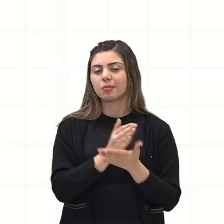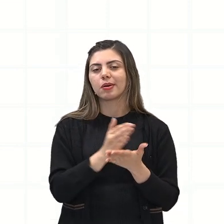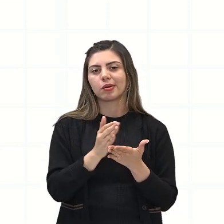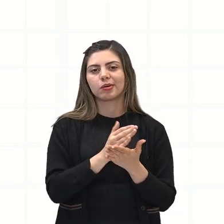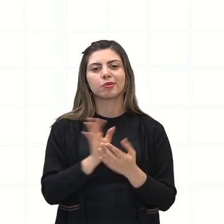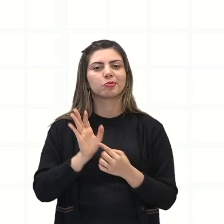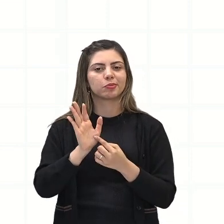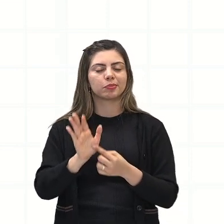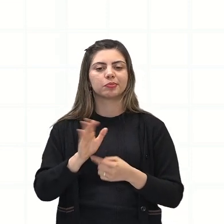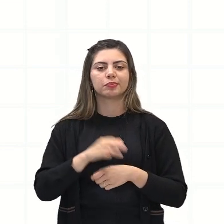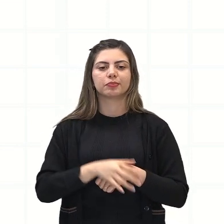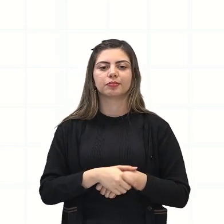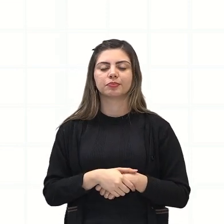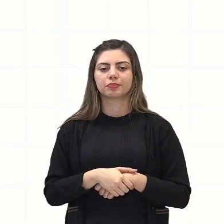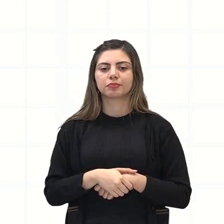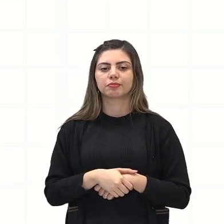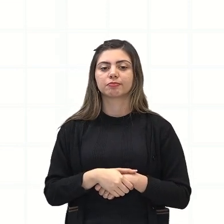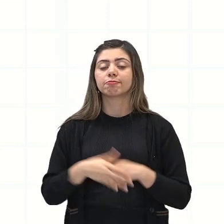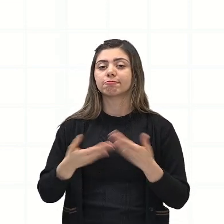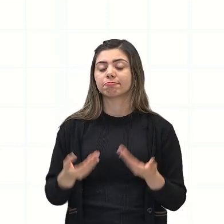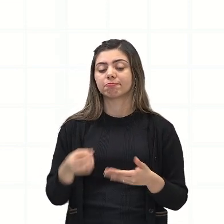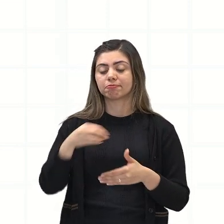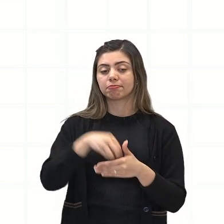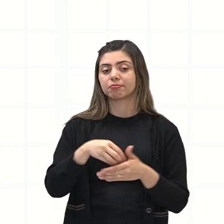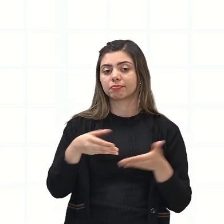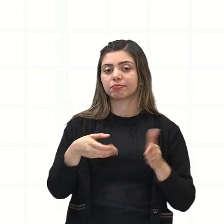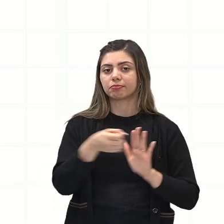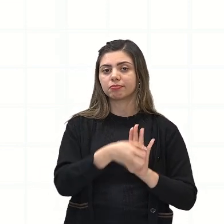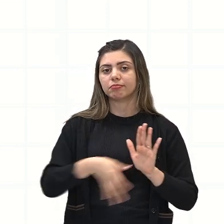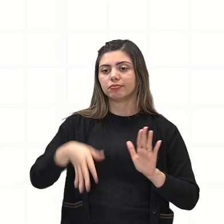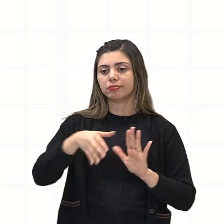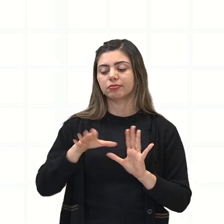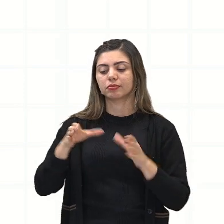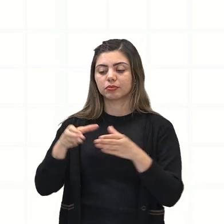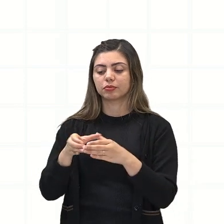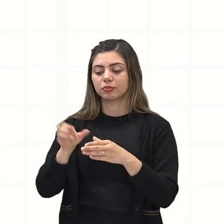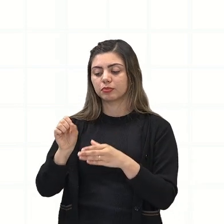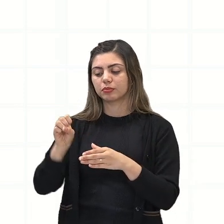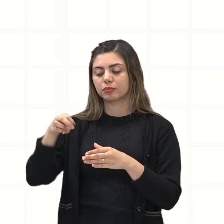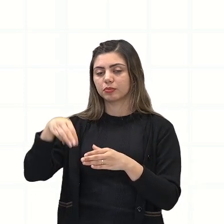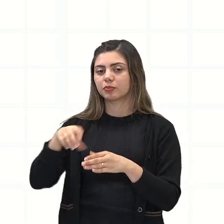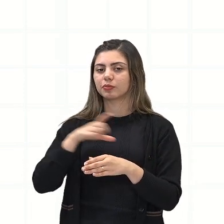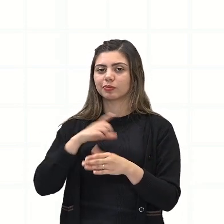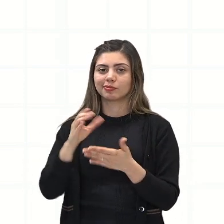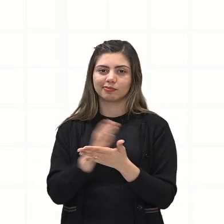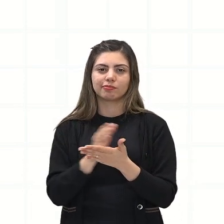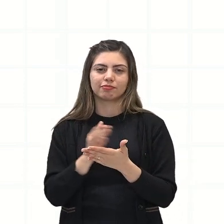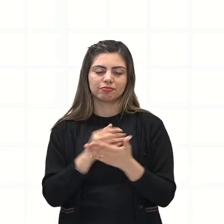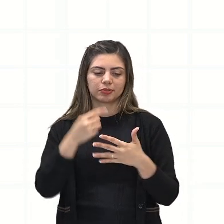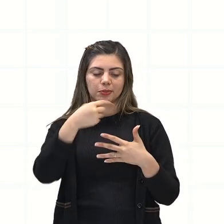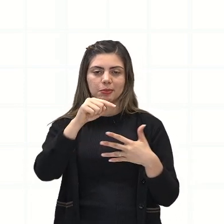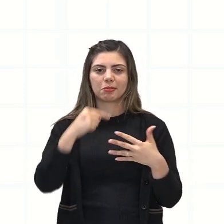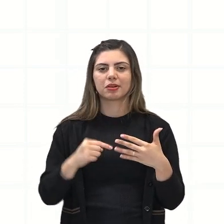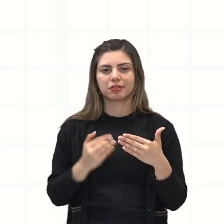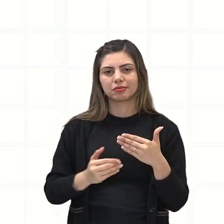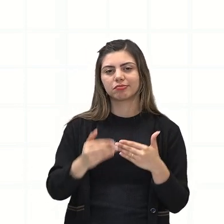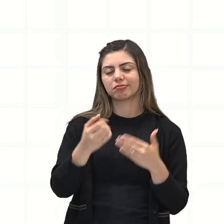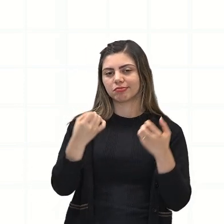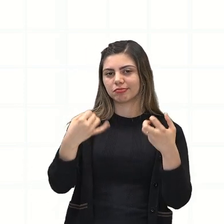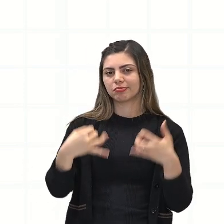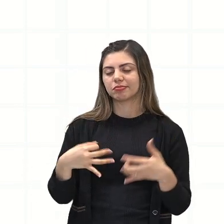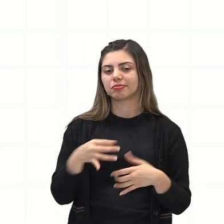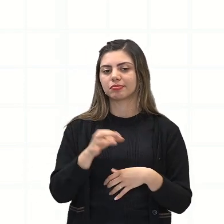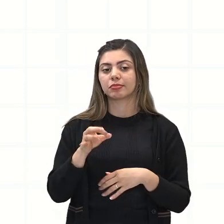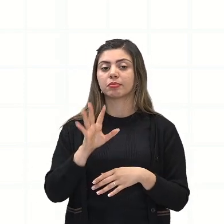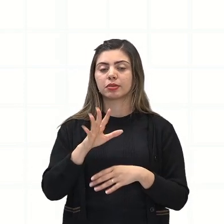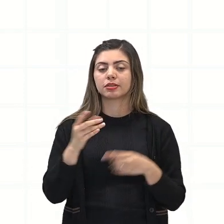nossos exemplos. Dentro das figuras de som, nós temos algumas figuras que nós veremos durante a nossa aula. A